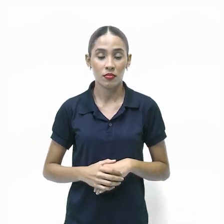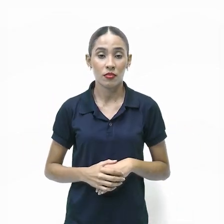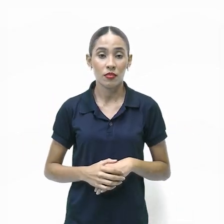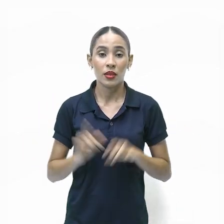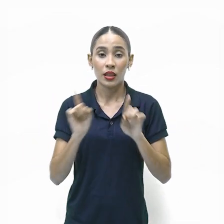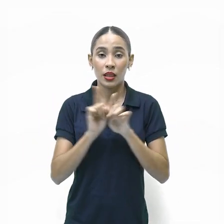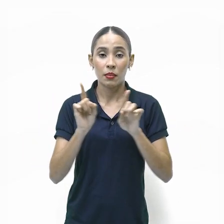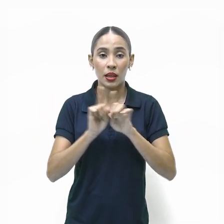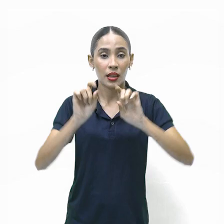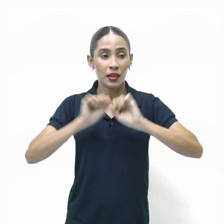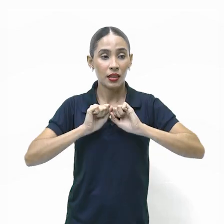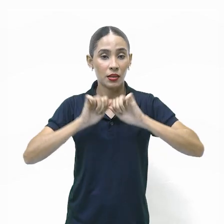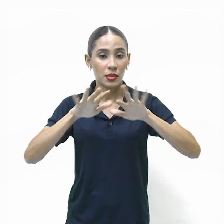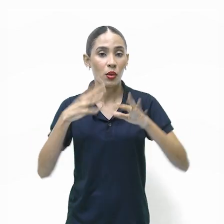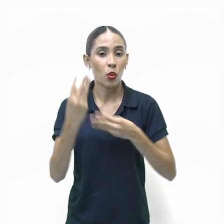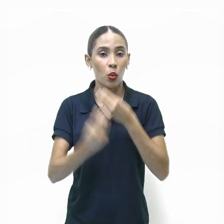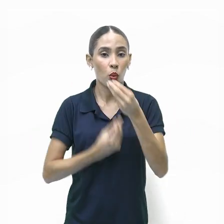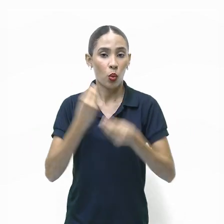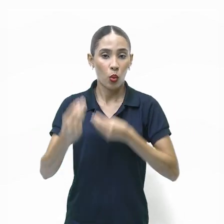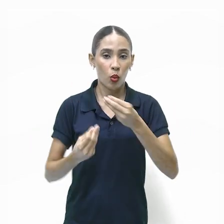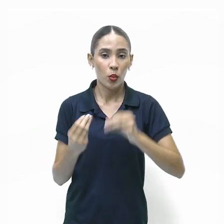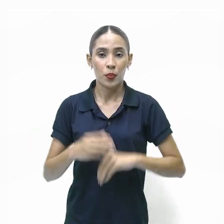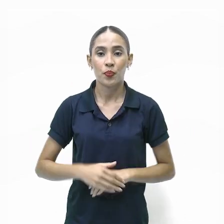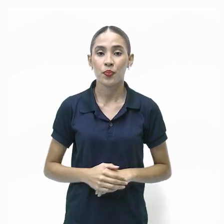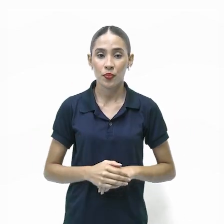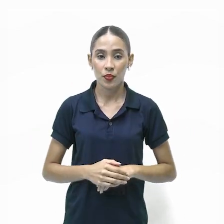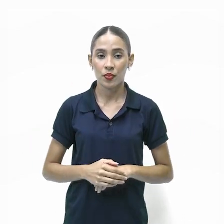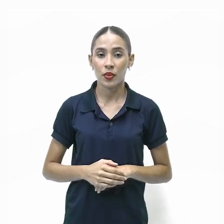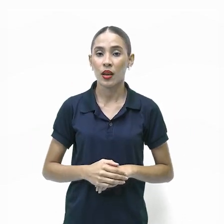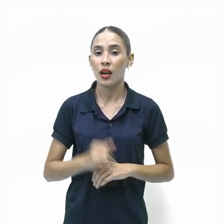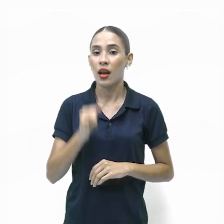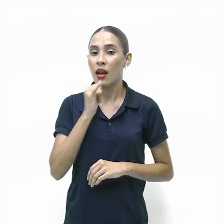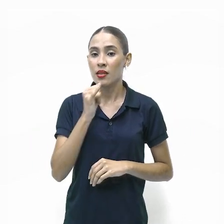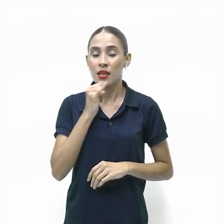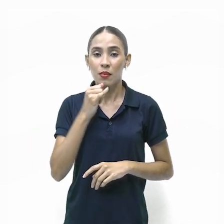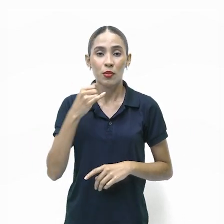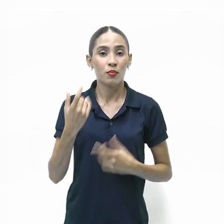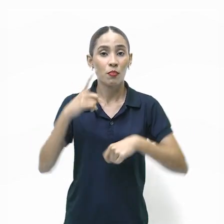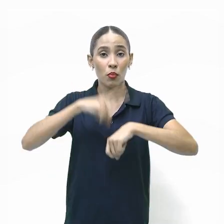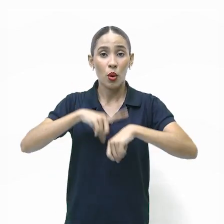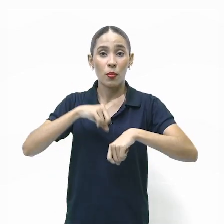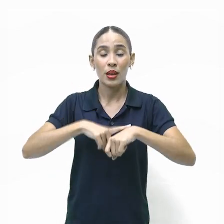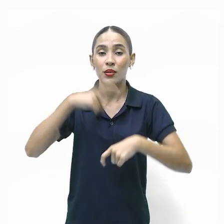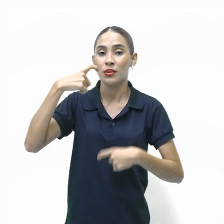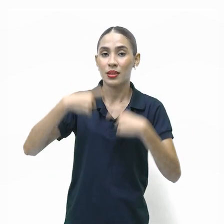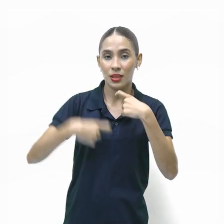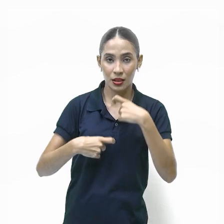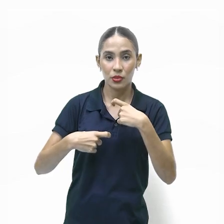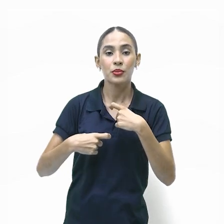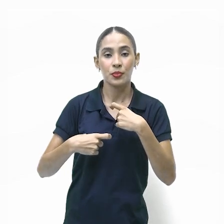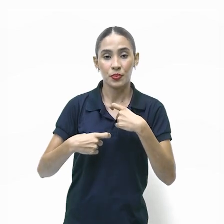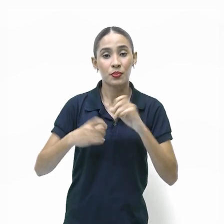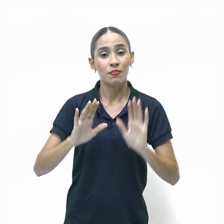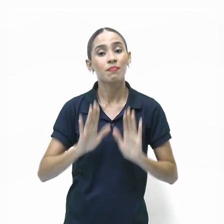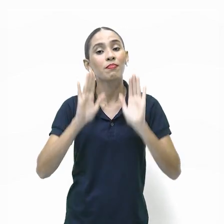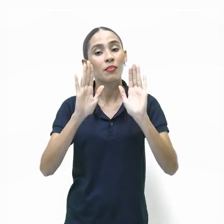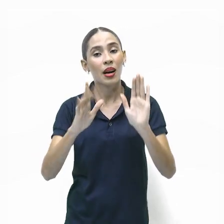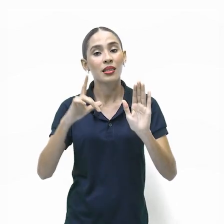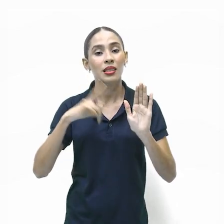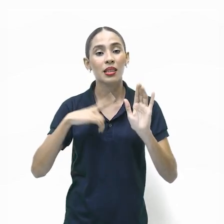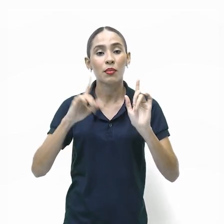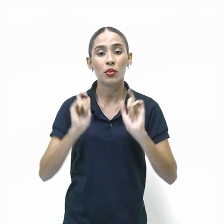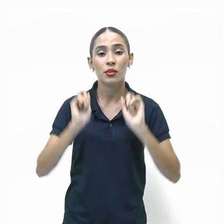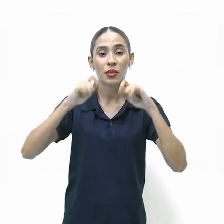a transmissão? Vamos observar que a transmissão se dá predominantemente por via sexual, mas existe